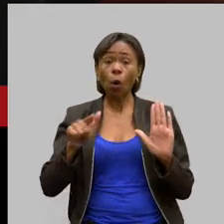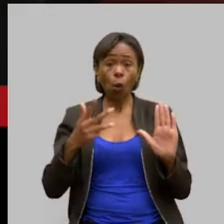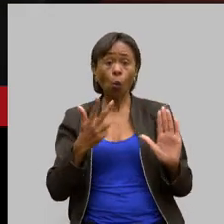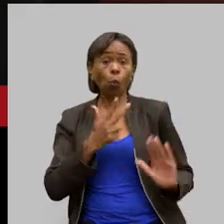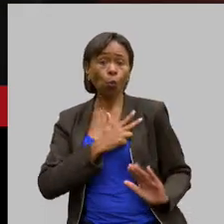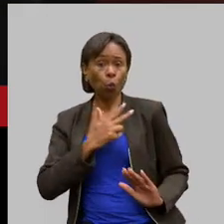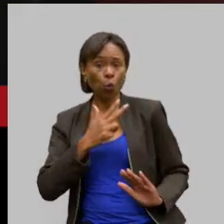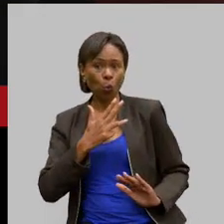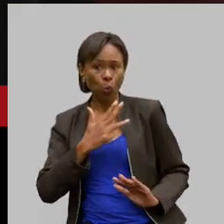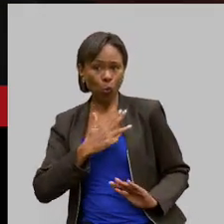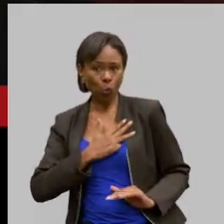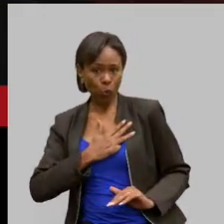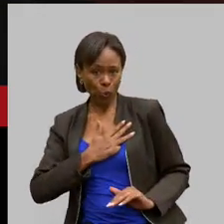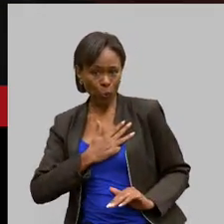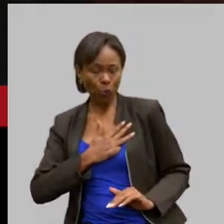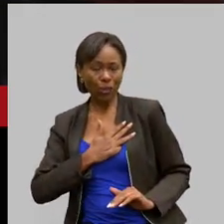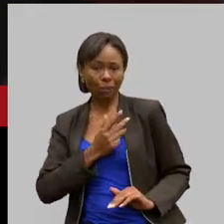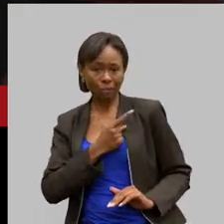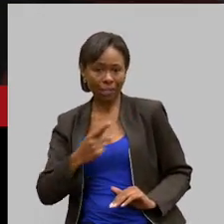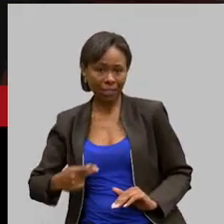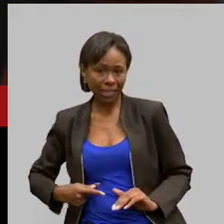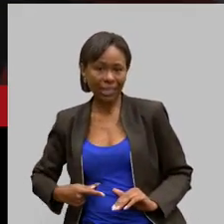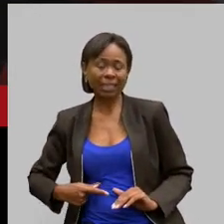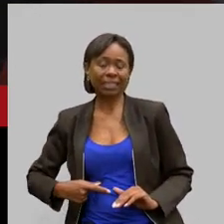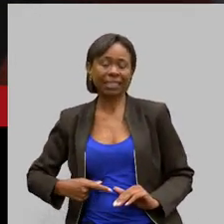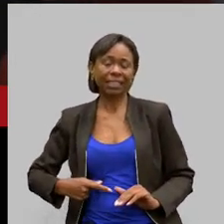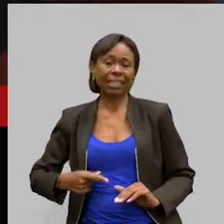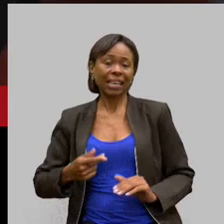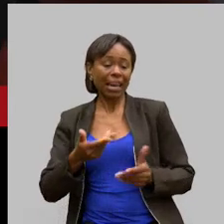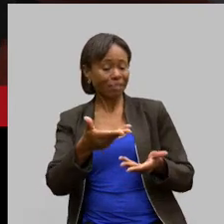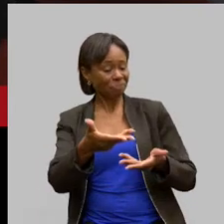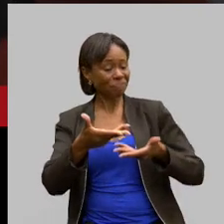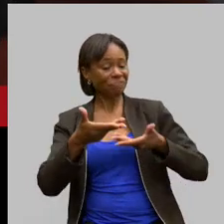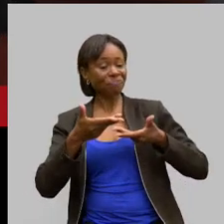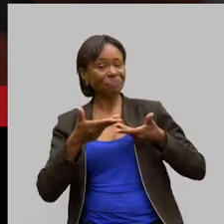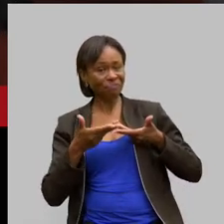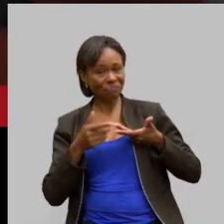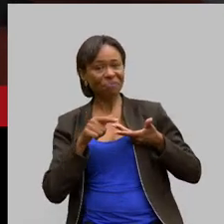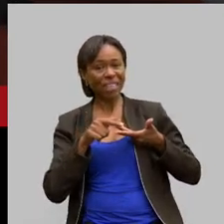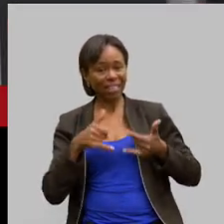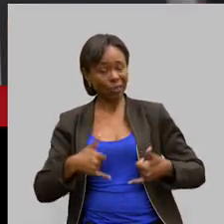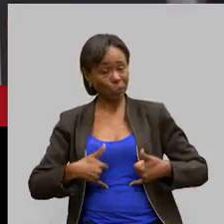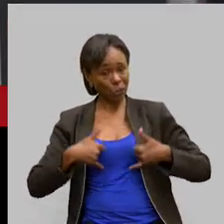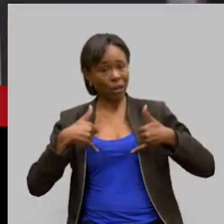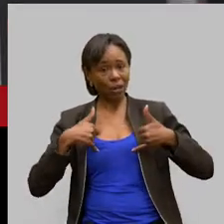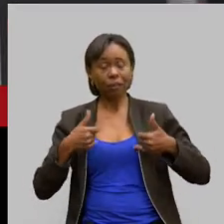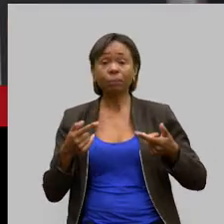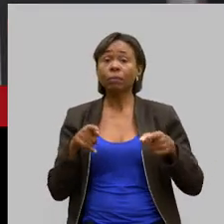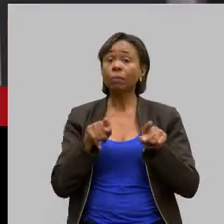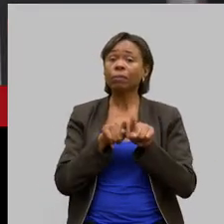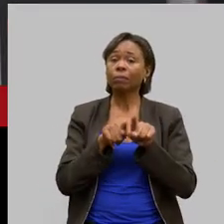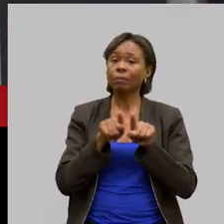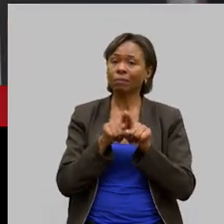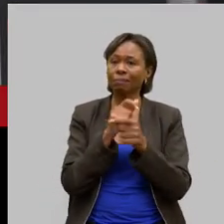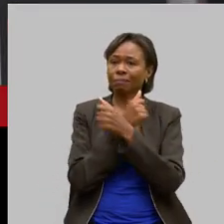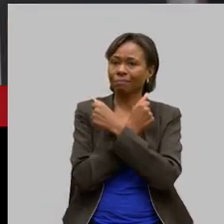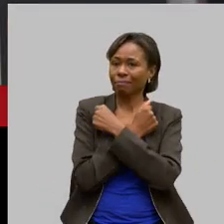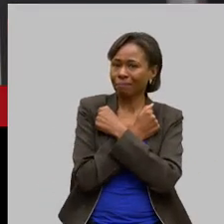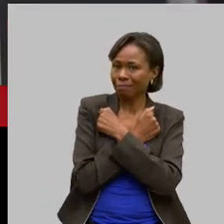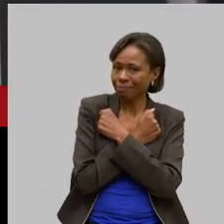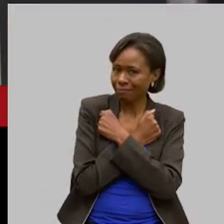e com muita honra sabe eh eu trago aqui também um abraço da